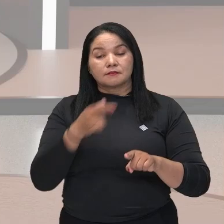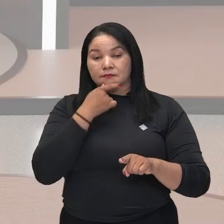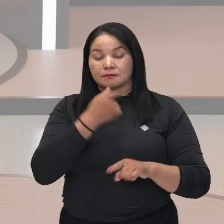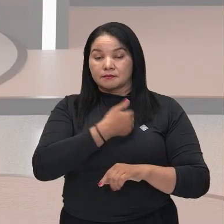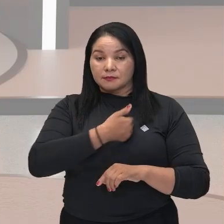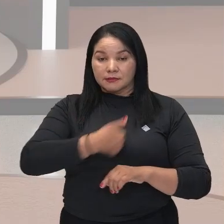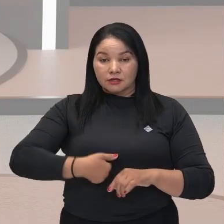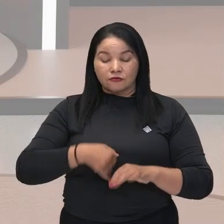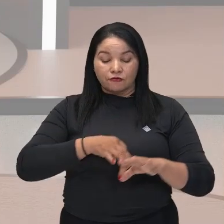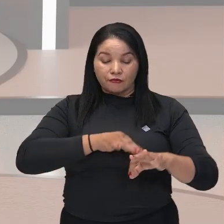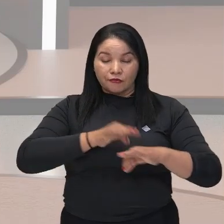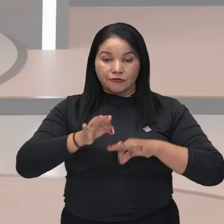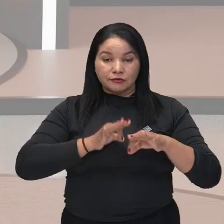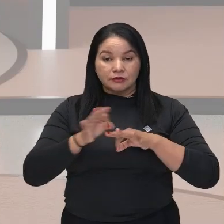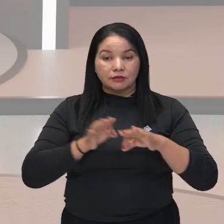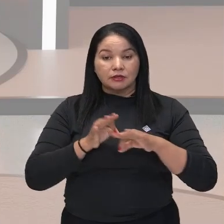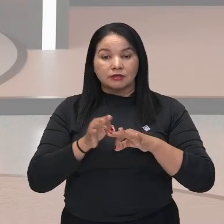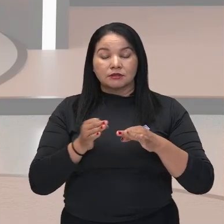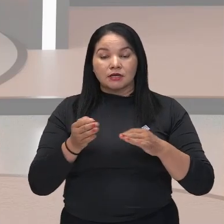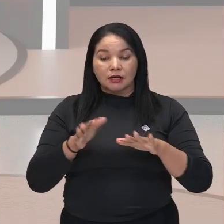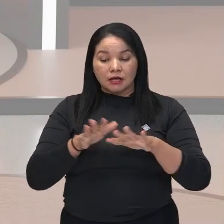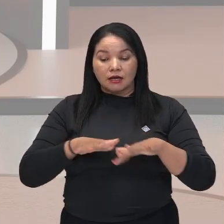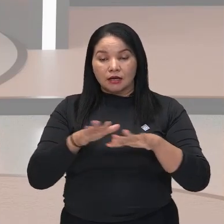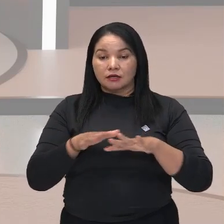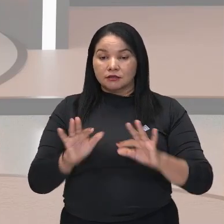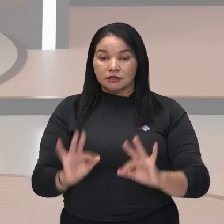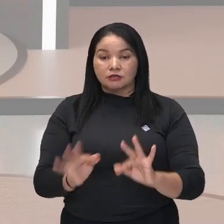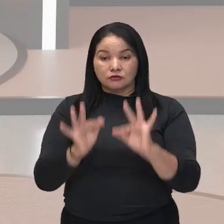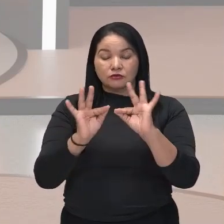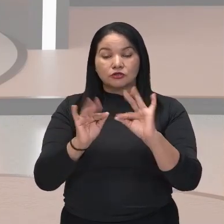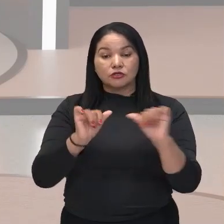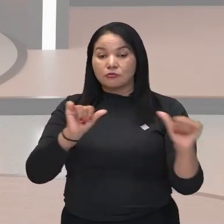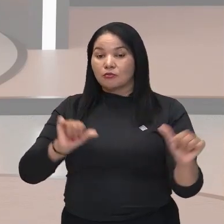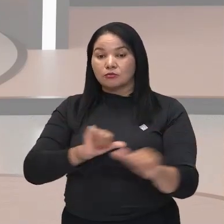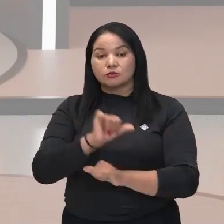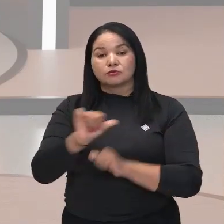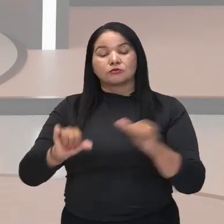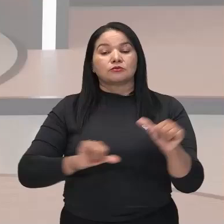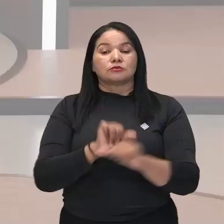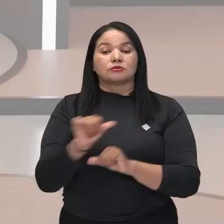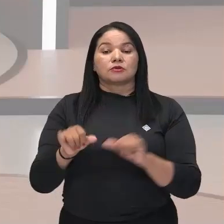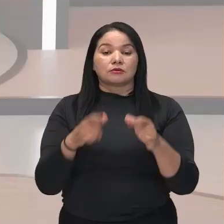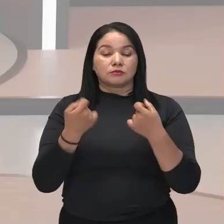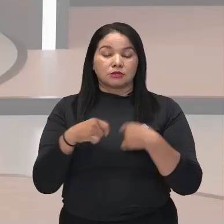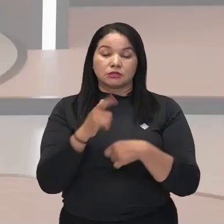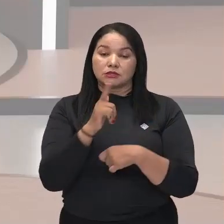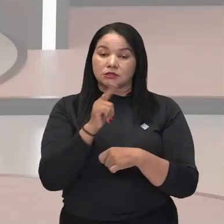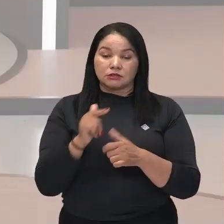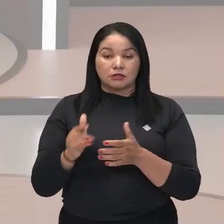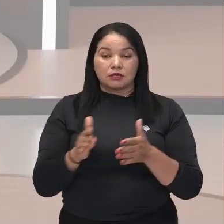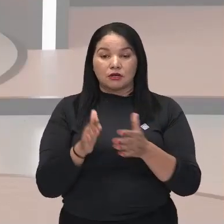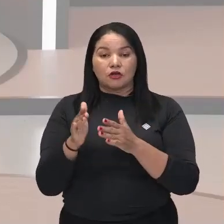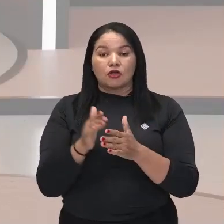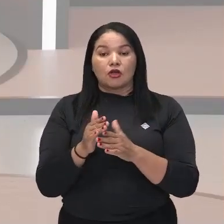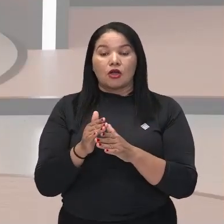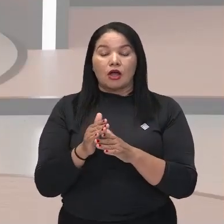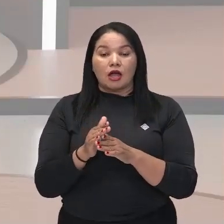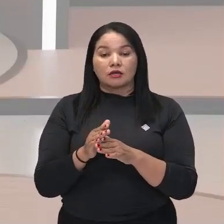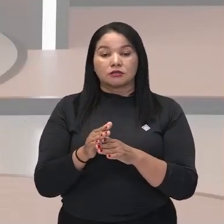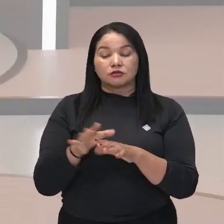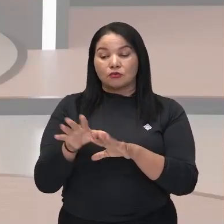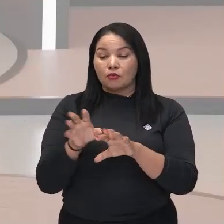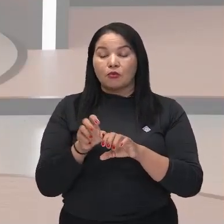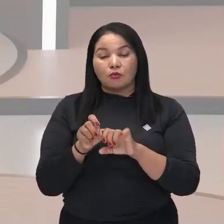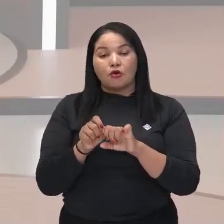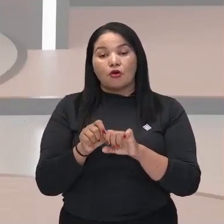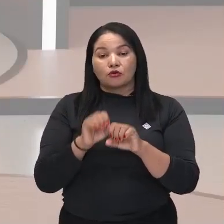vendo também a parte da tecnologia para reverter ali a situação da água, né, vinda do oceano, porém,